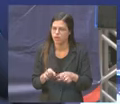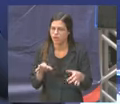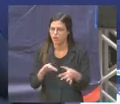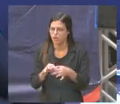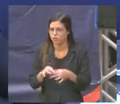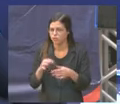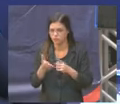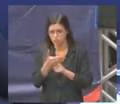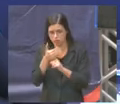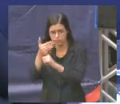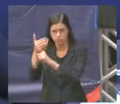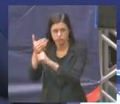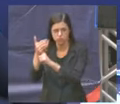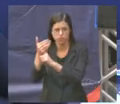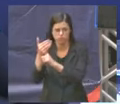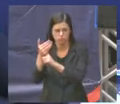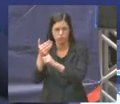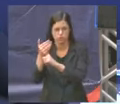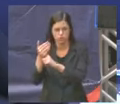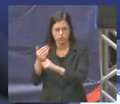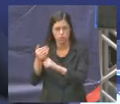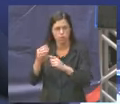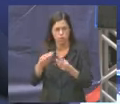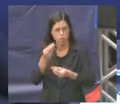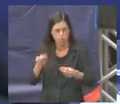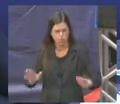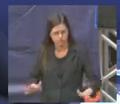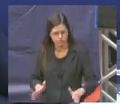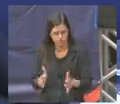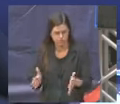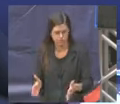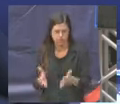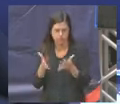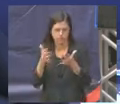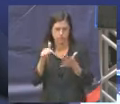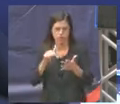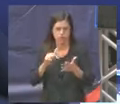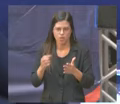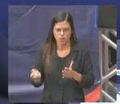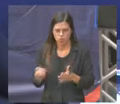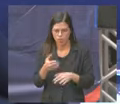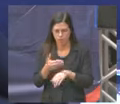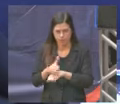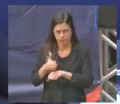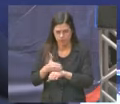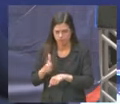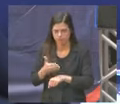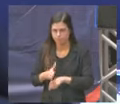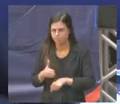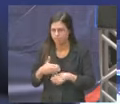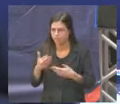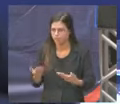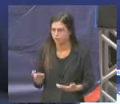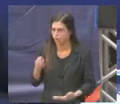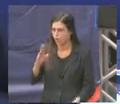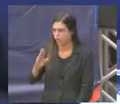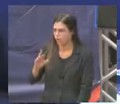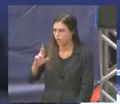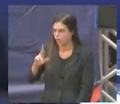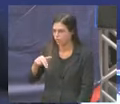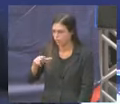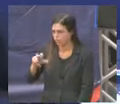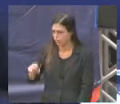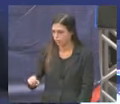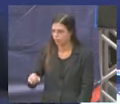tem muito a ver com isso, né? Da forma como a gente pode impulsionar essas novas práticas, né? E aí, Bruno, eu queria, a partir disso aí,